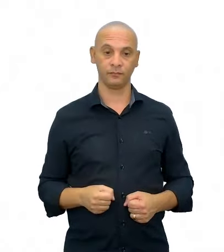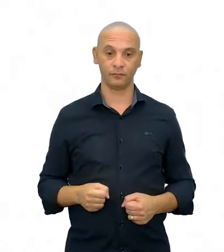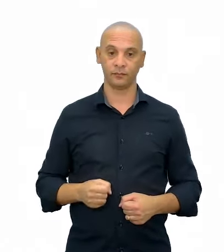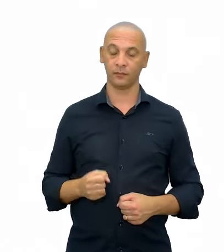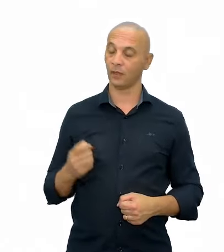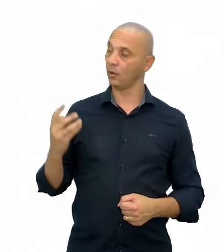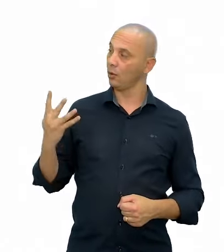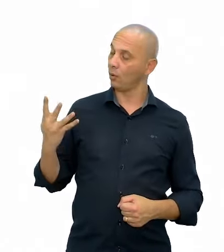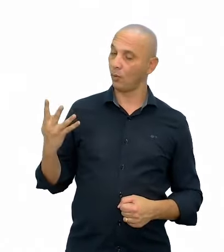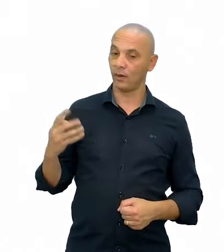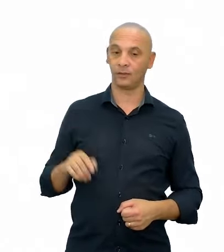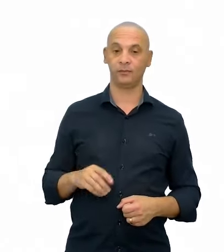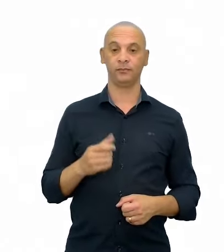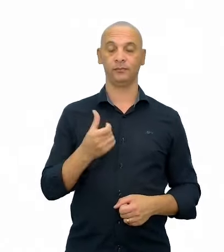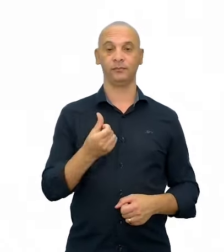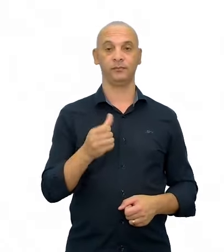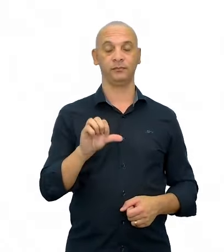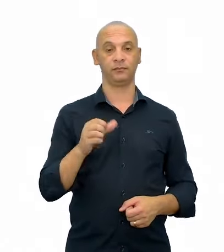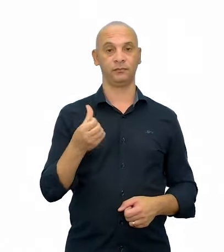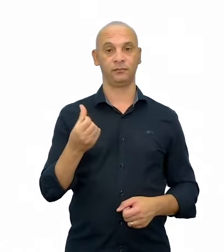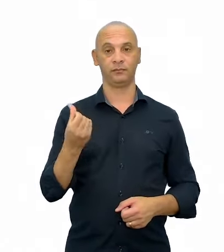R$ 904,25, quatro de